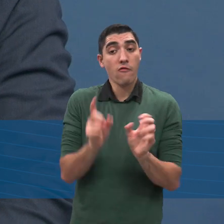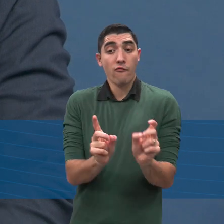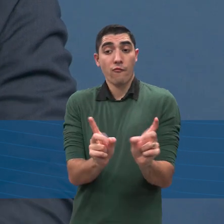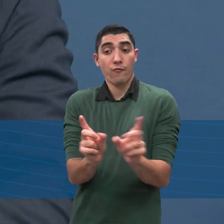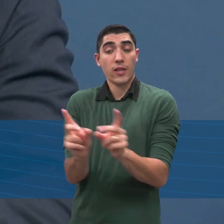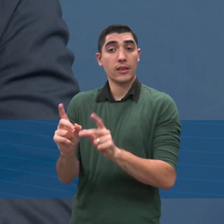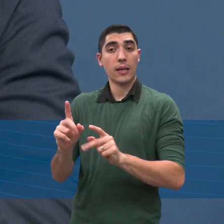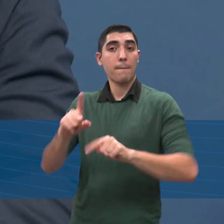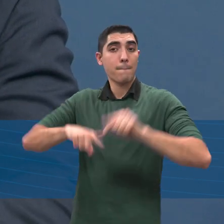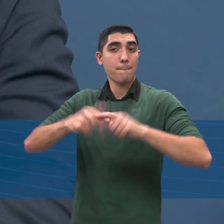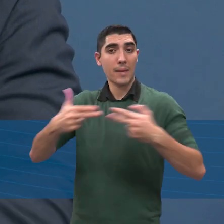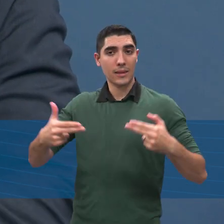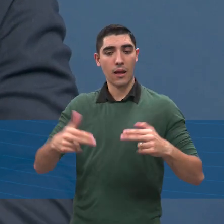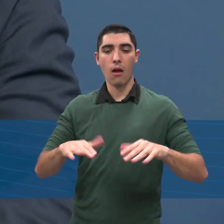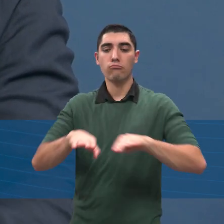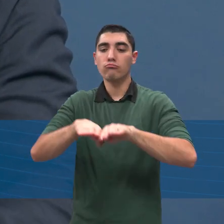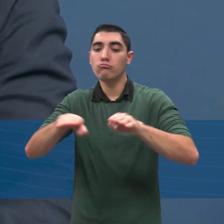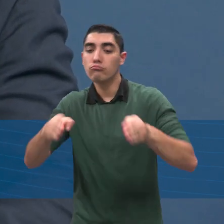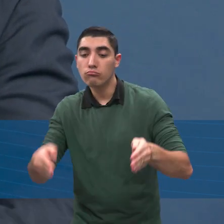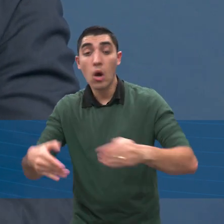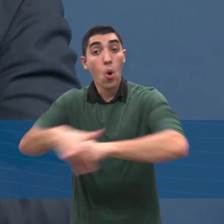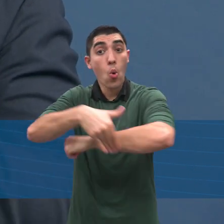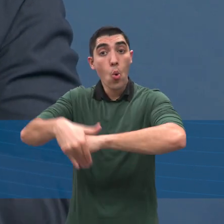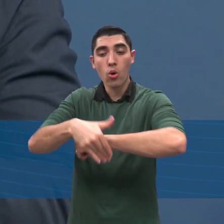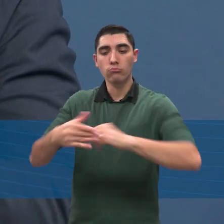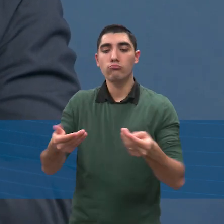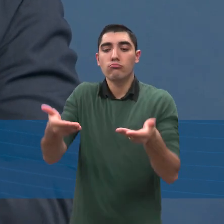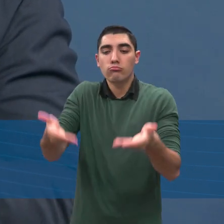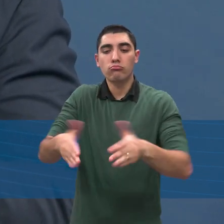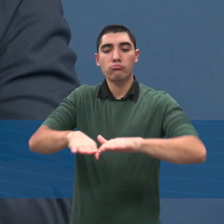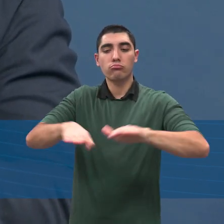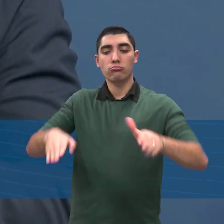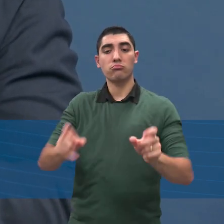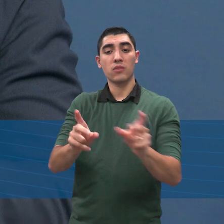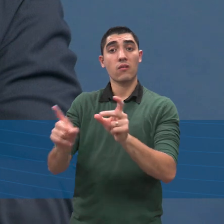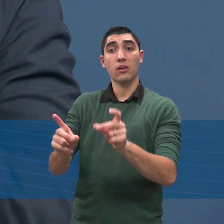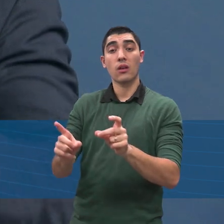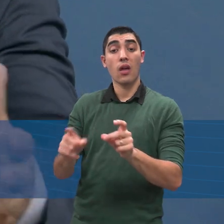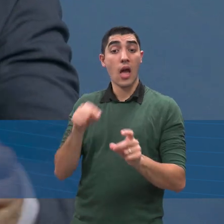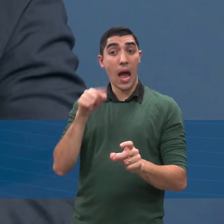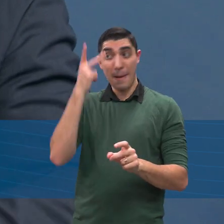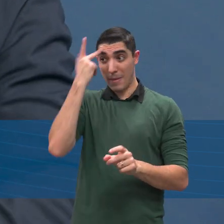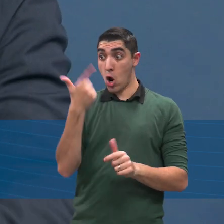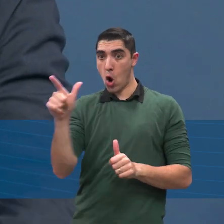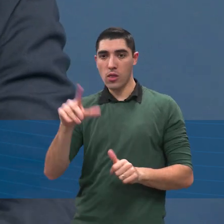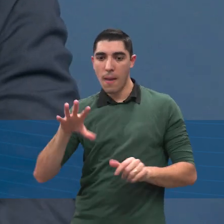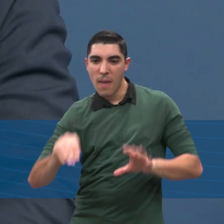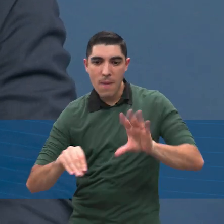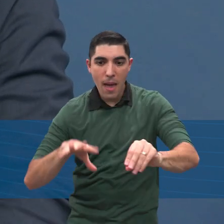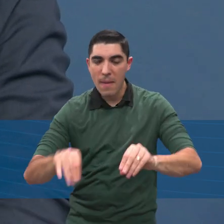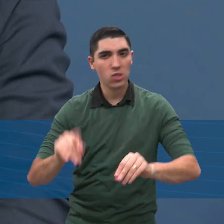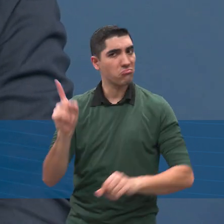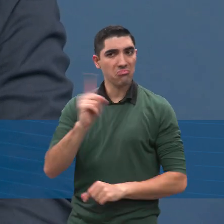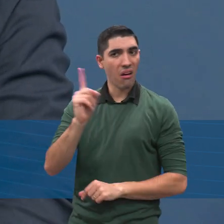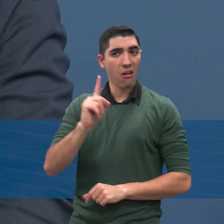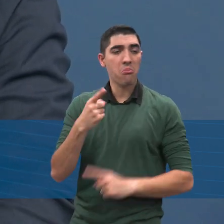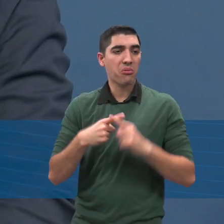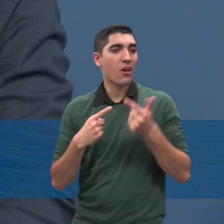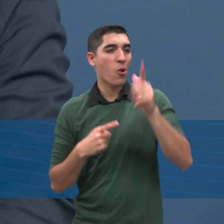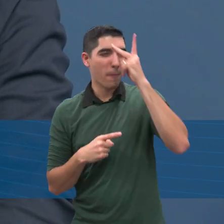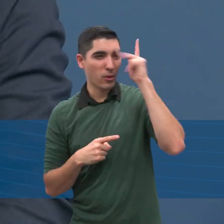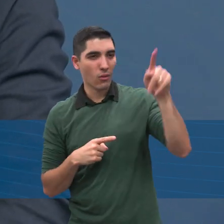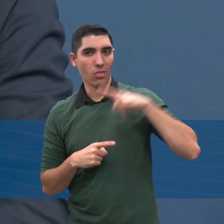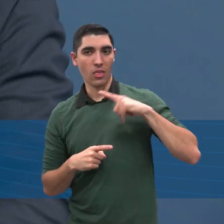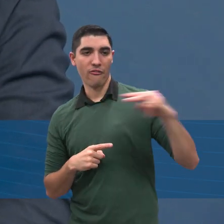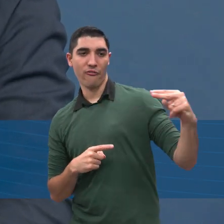ali, então ninguém vai mexer, porque a outra pessoa do lado está vendo, está tomando conta, um tomando conta do outro,